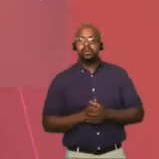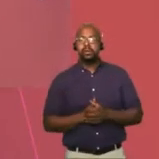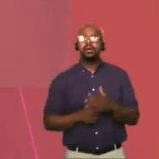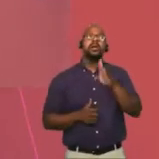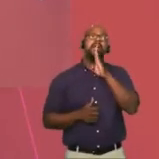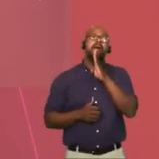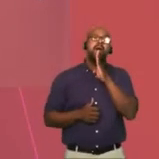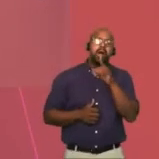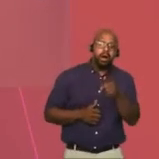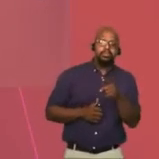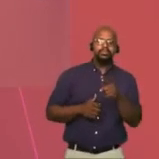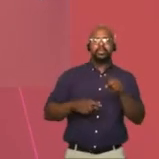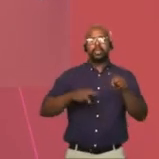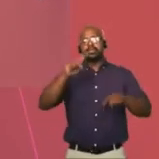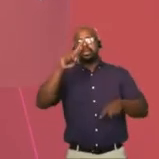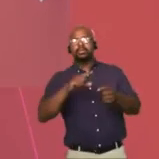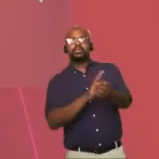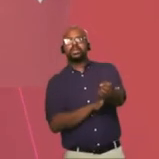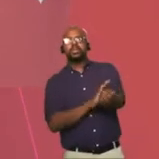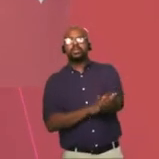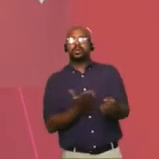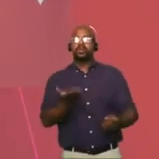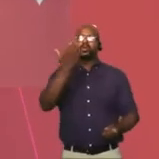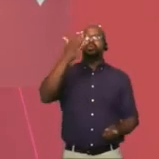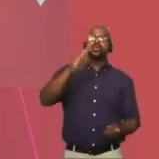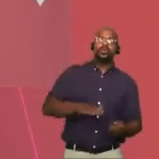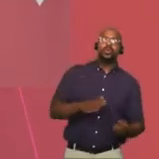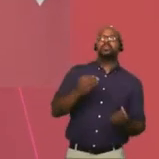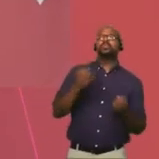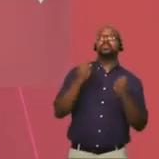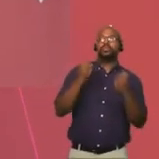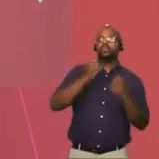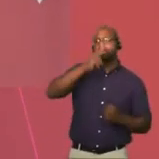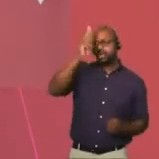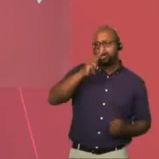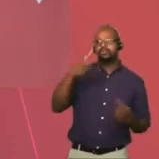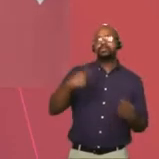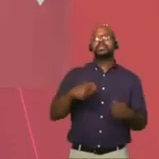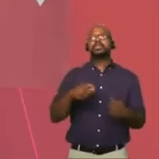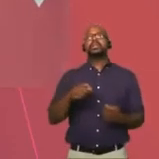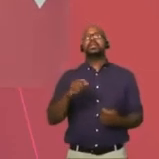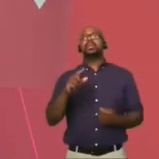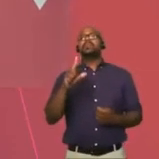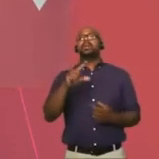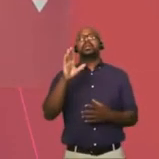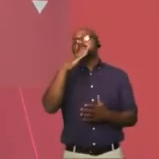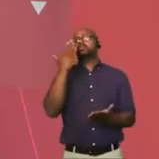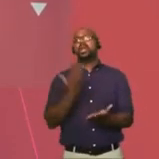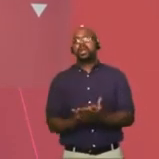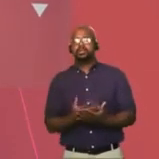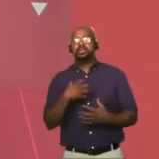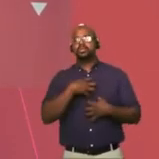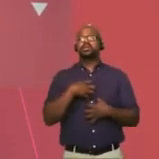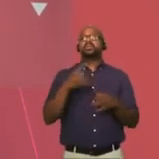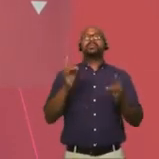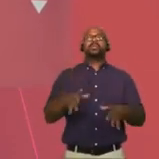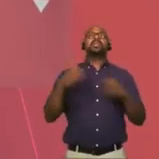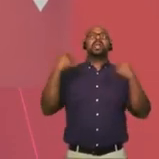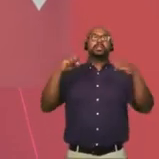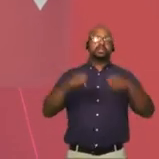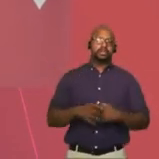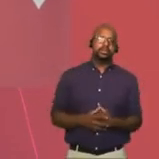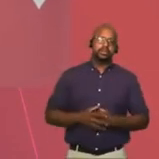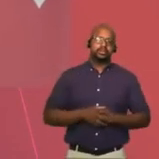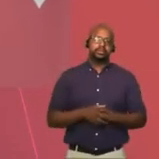sabe que a variação de pressão dessas pessoas é muito grande que ele vai ter lipotimia e vai desmaiar vai sentir mal e vai abandonar o exercício